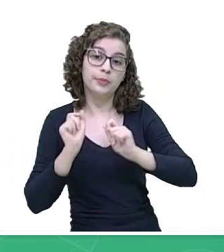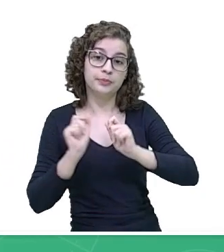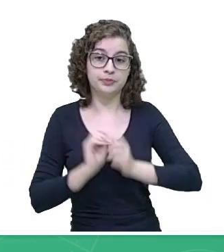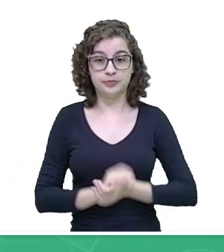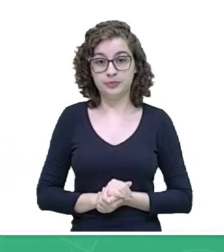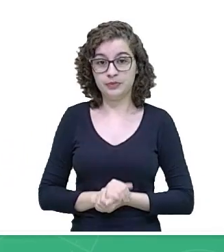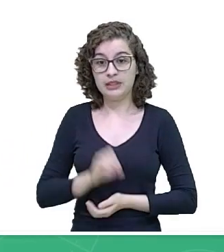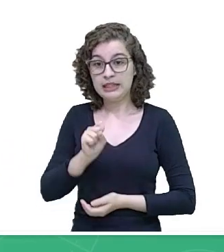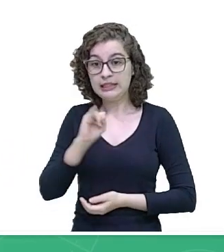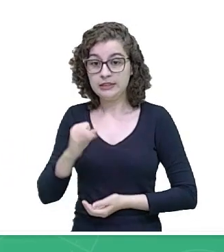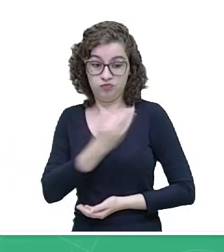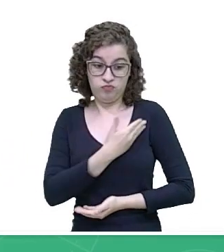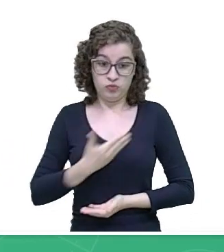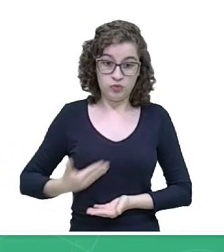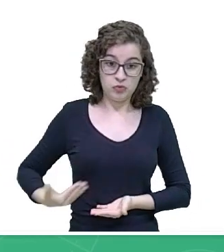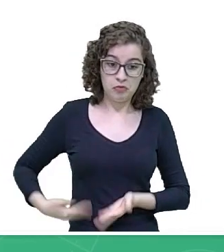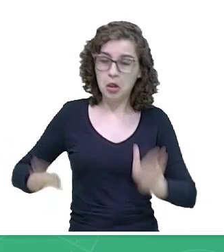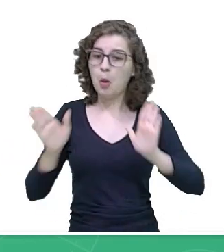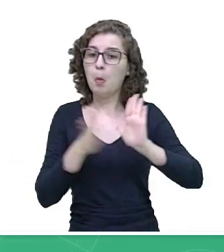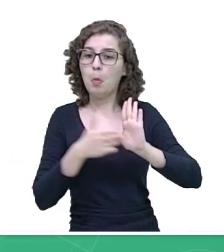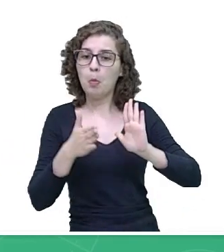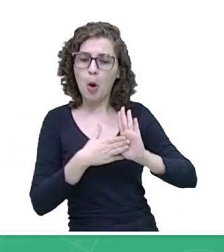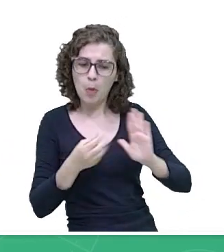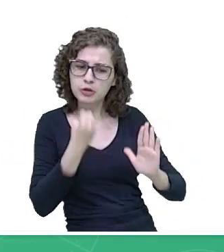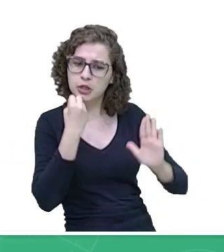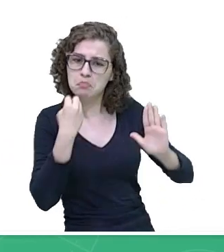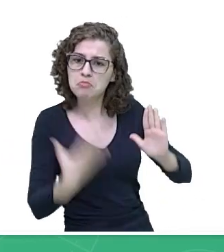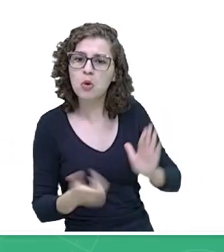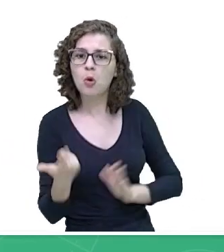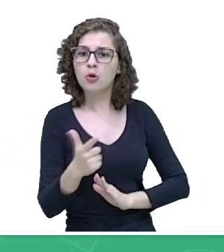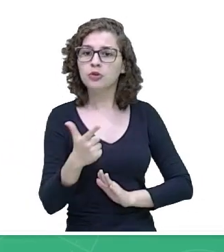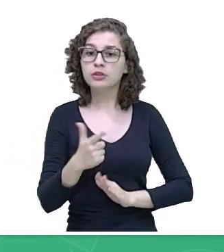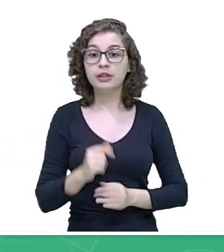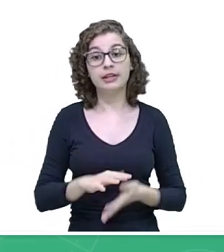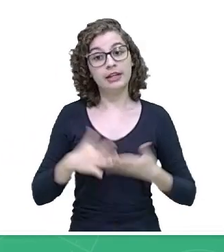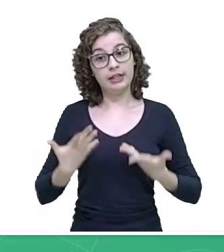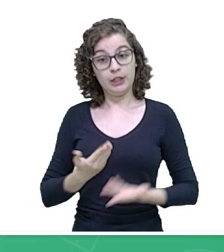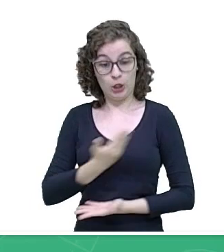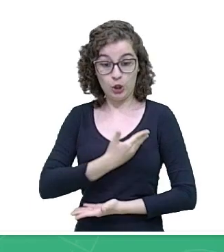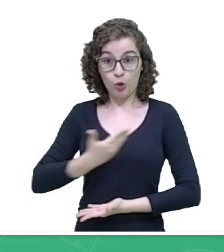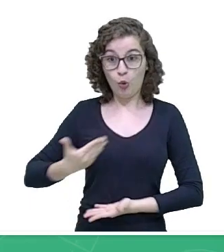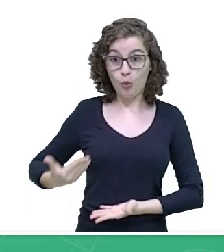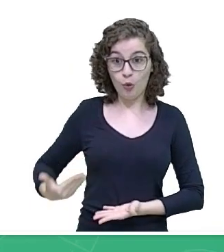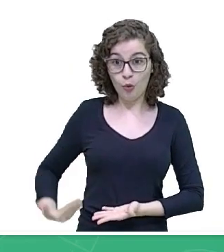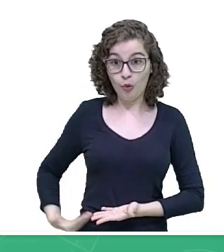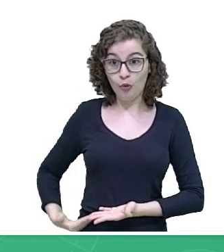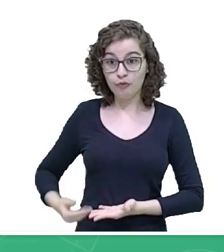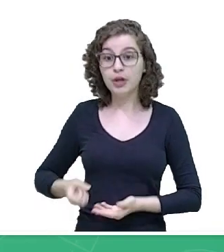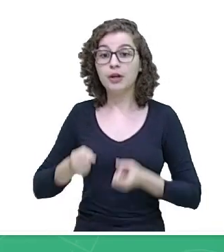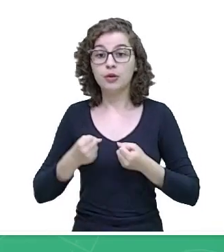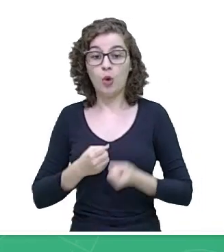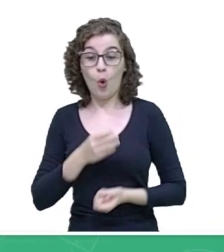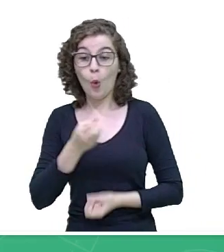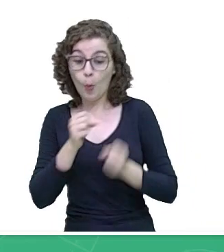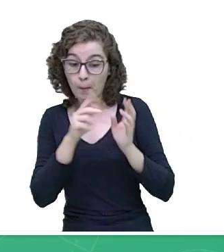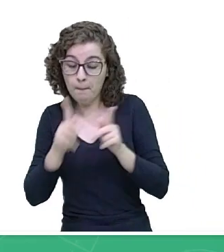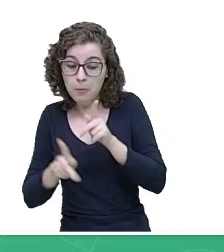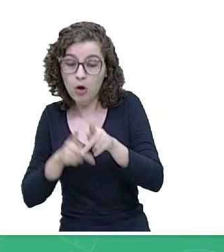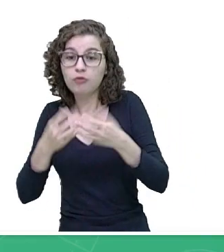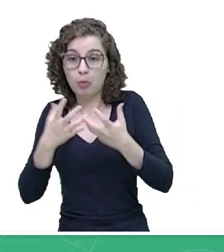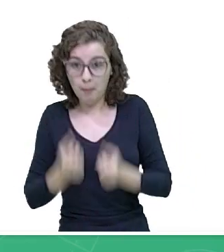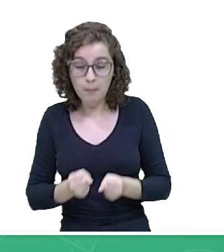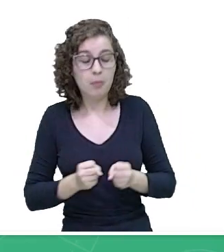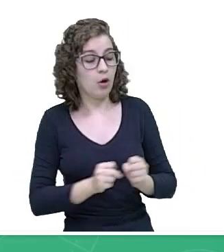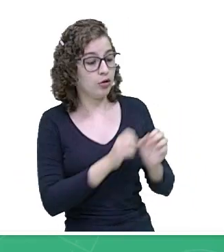governo não propõe o bem-estar do seu povo, é obrigação do seu povo tirá-lo do poder, certo? E aí nós temos a seguinte